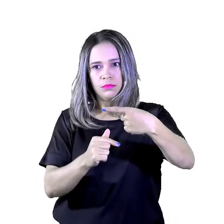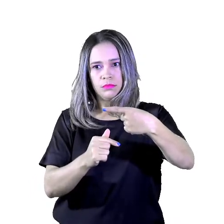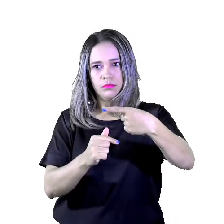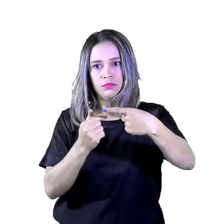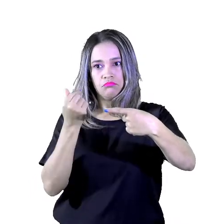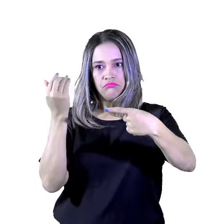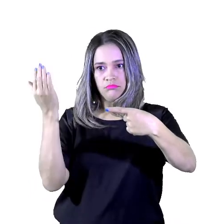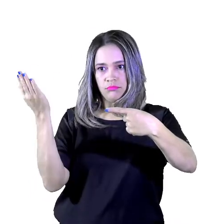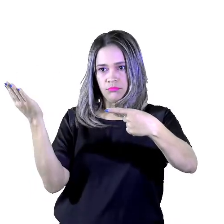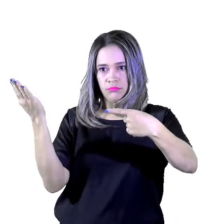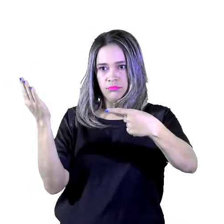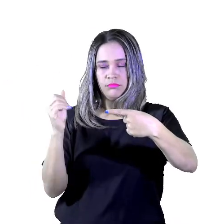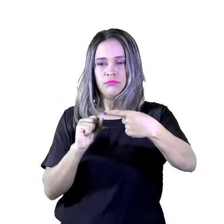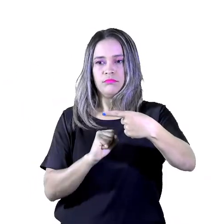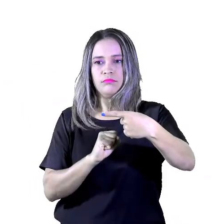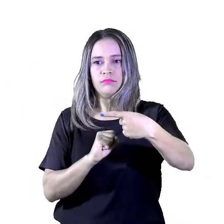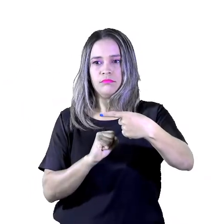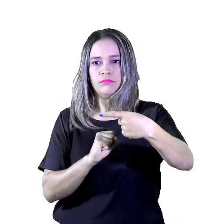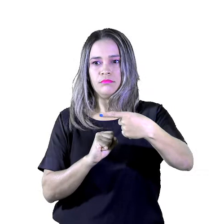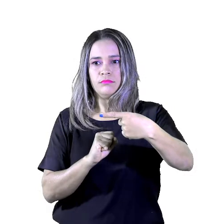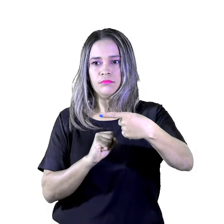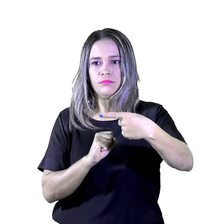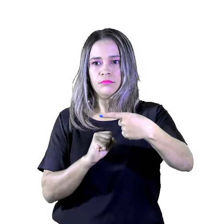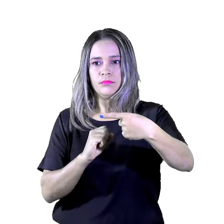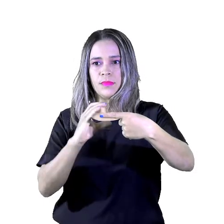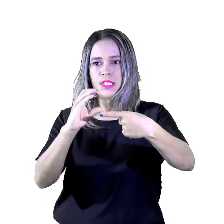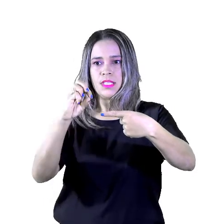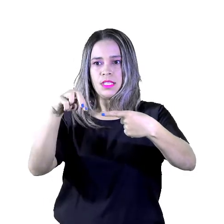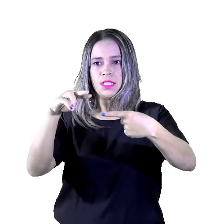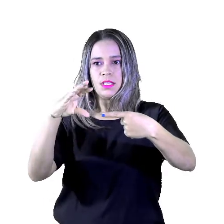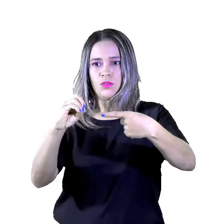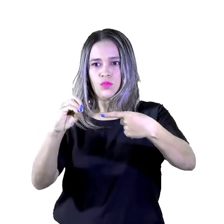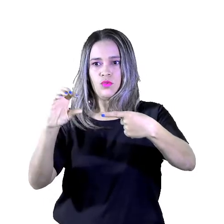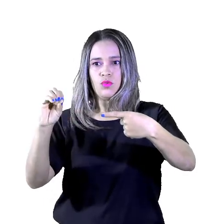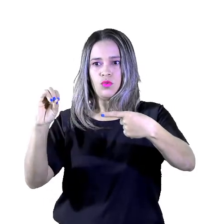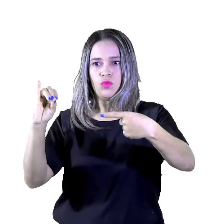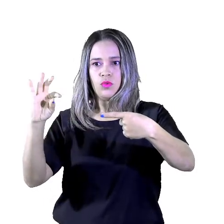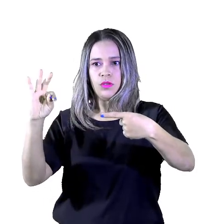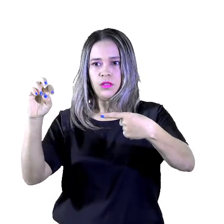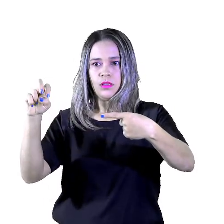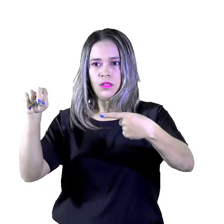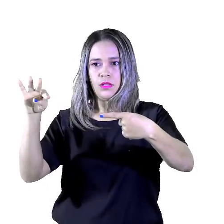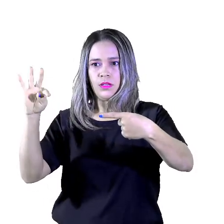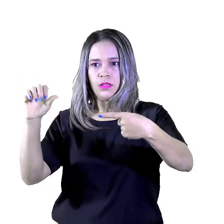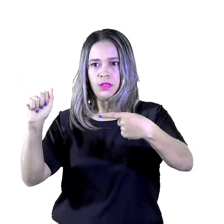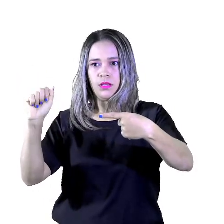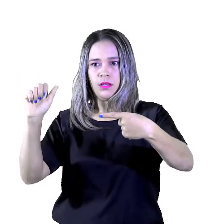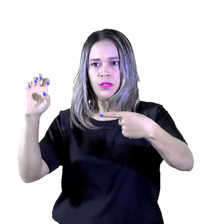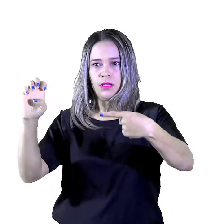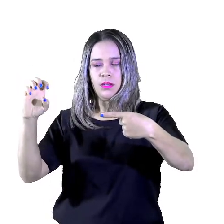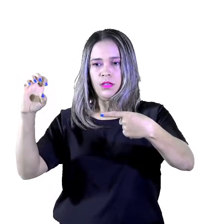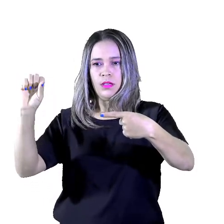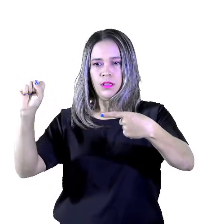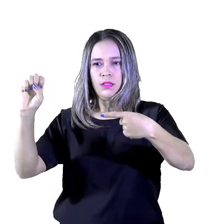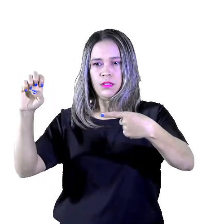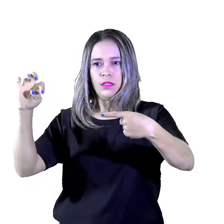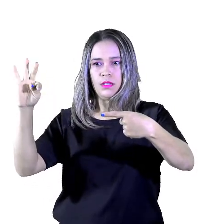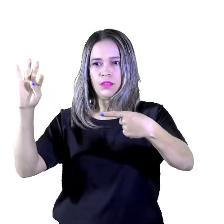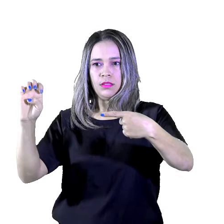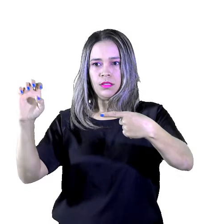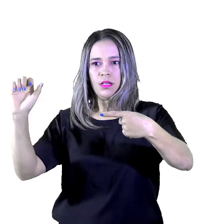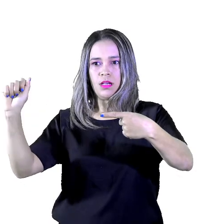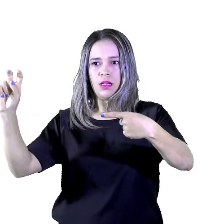5, 87 avos. Novamente, a palavra avos. Outro